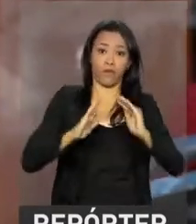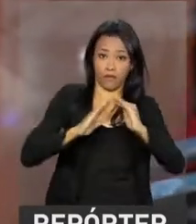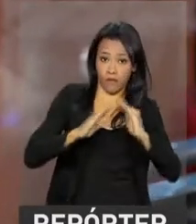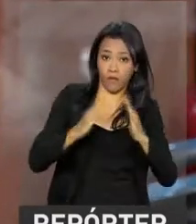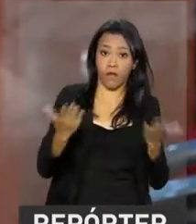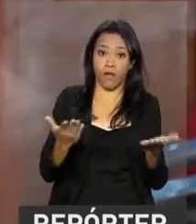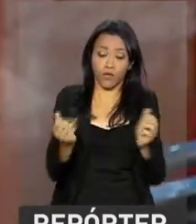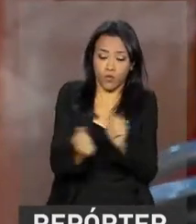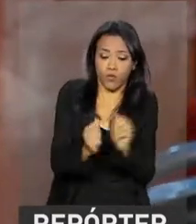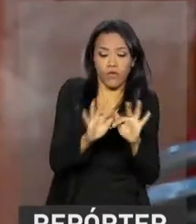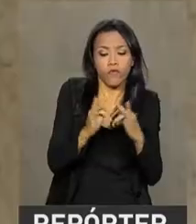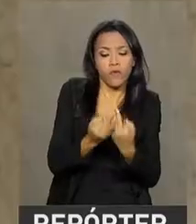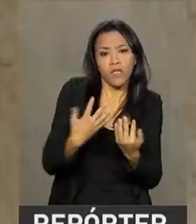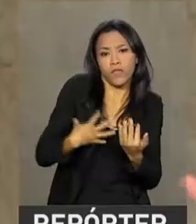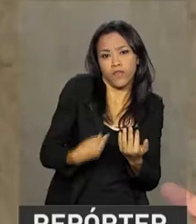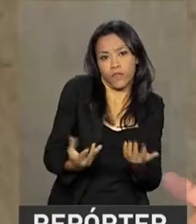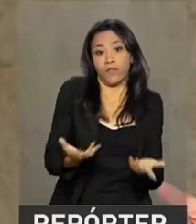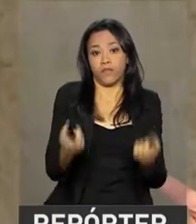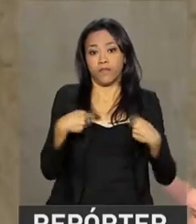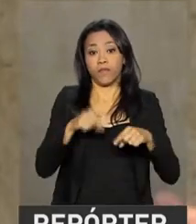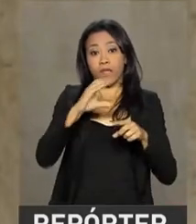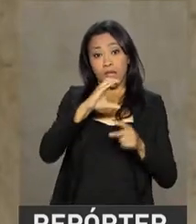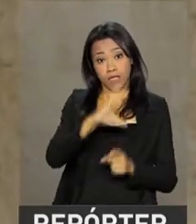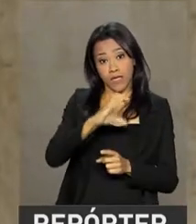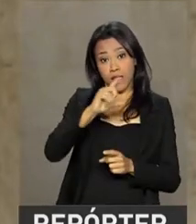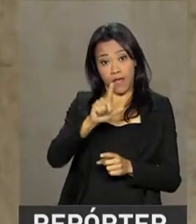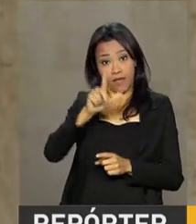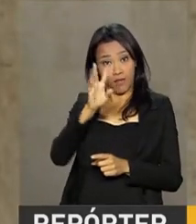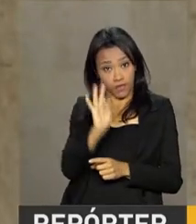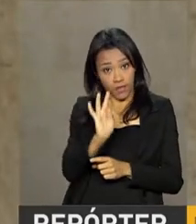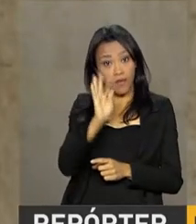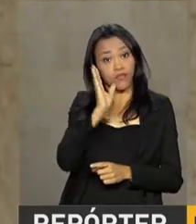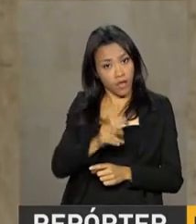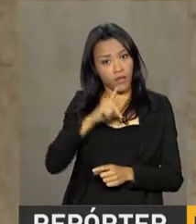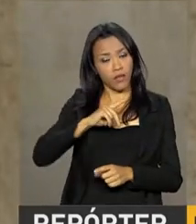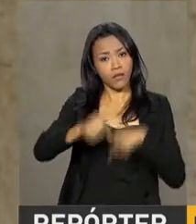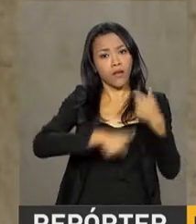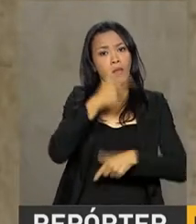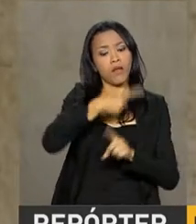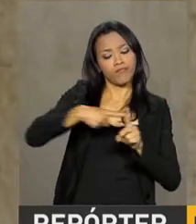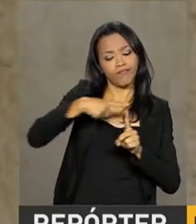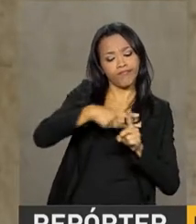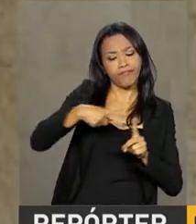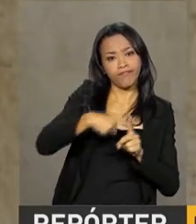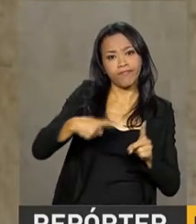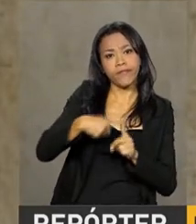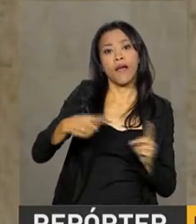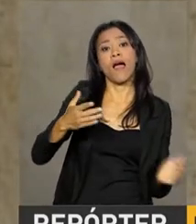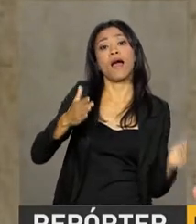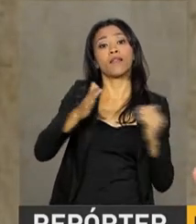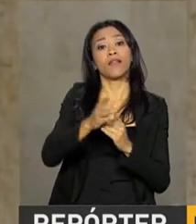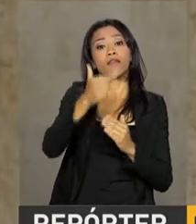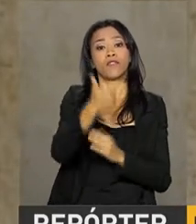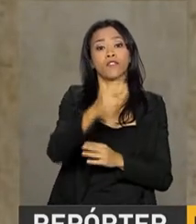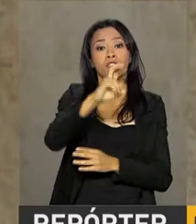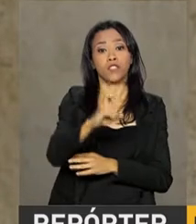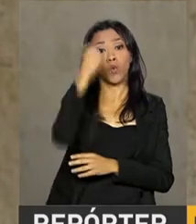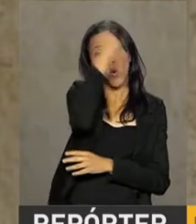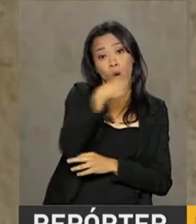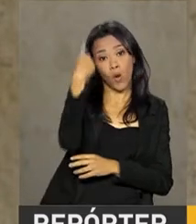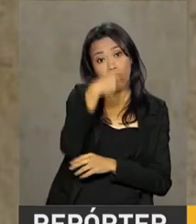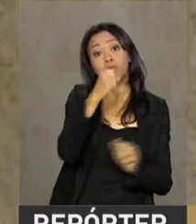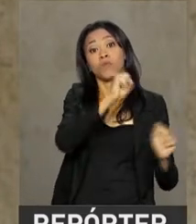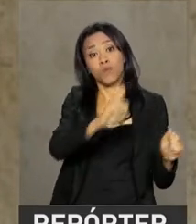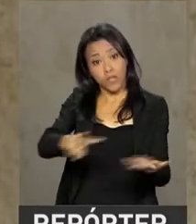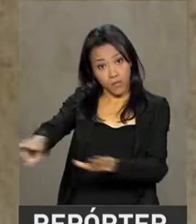depois da família filhos a clp já prevê o trabalho parcial mas com jornada máxima de 25 horas por semana e